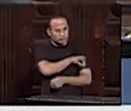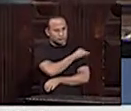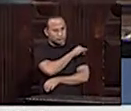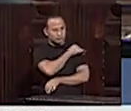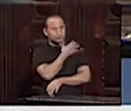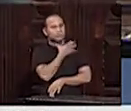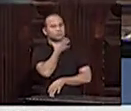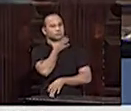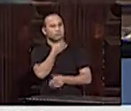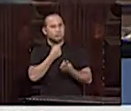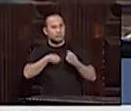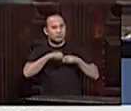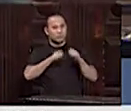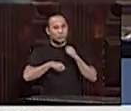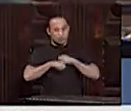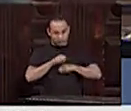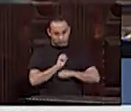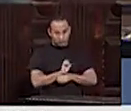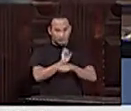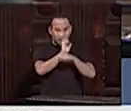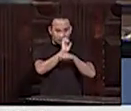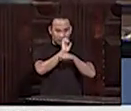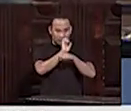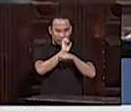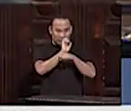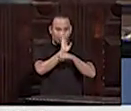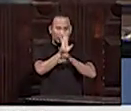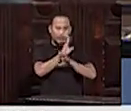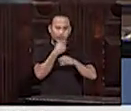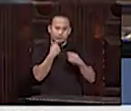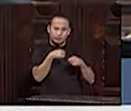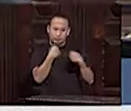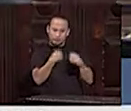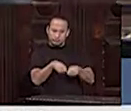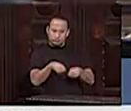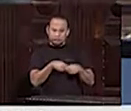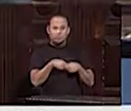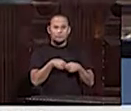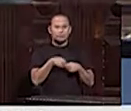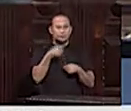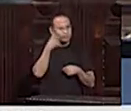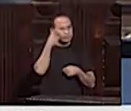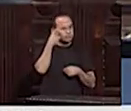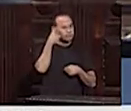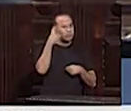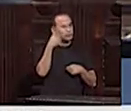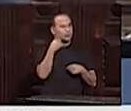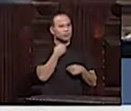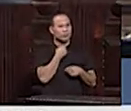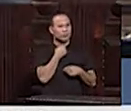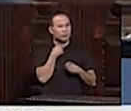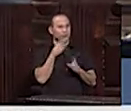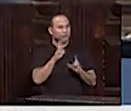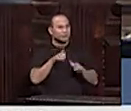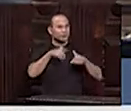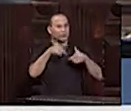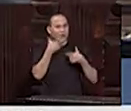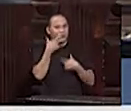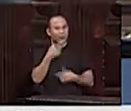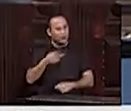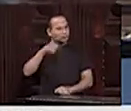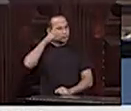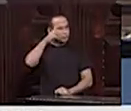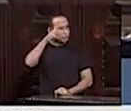crise econômica que está. Mas é preciso um mínimo de seriedade, um mínimo de consequência. Não pode ser essa história de que a cada